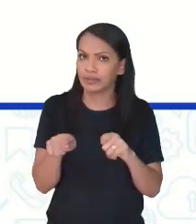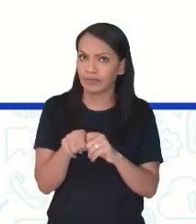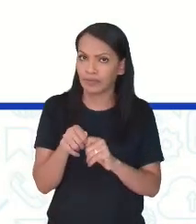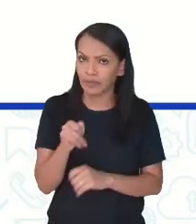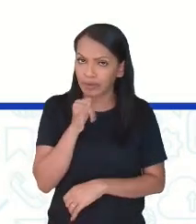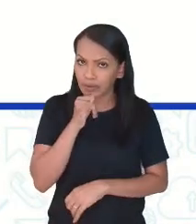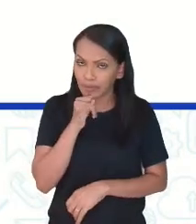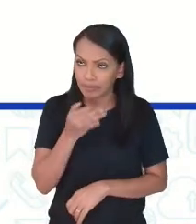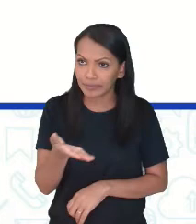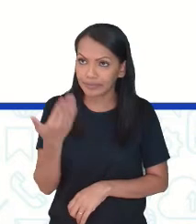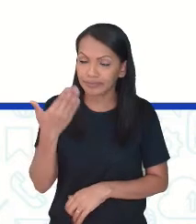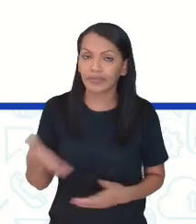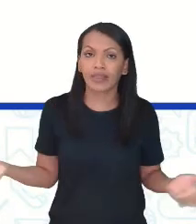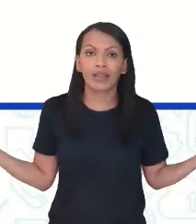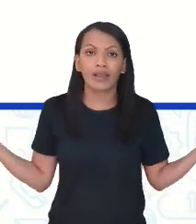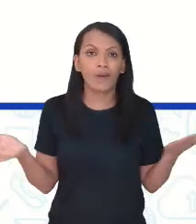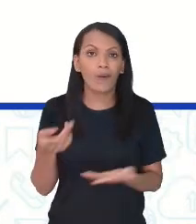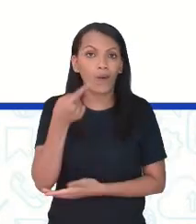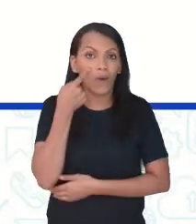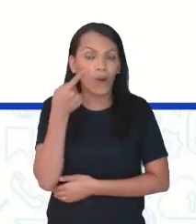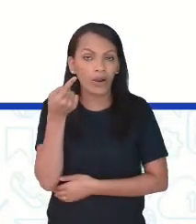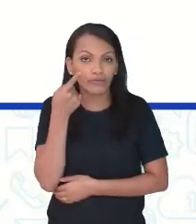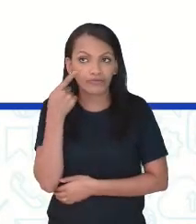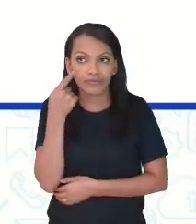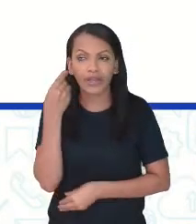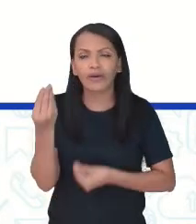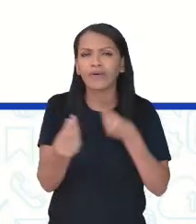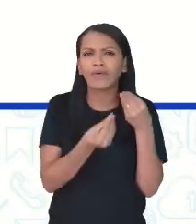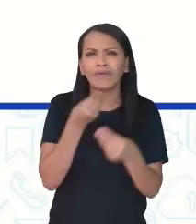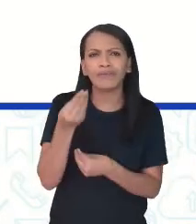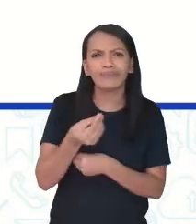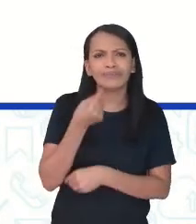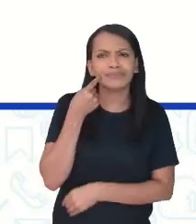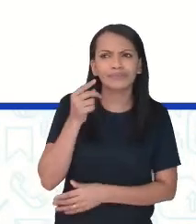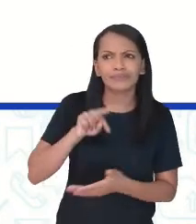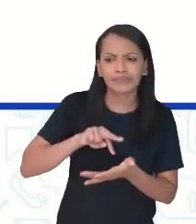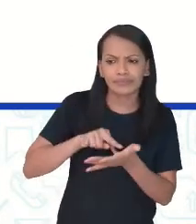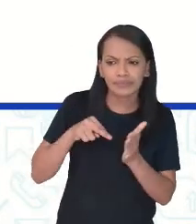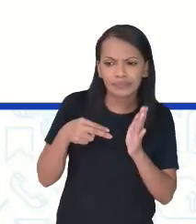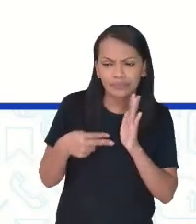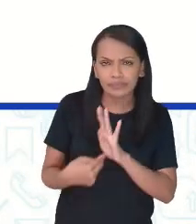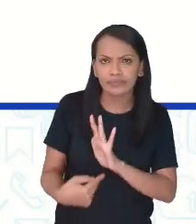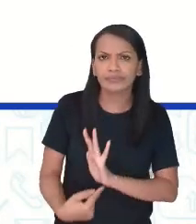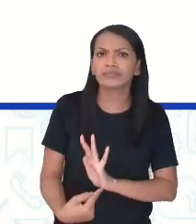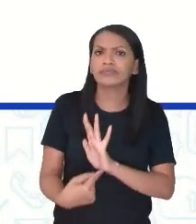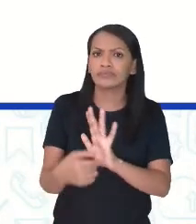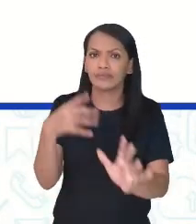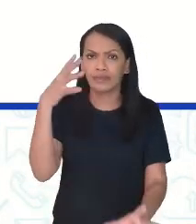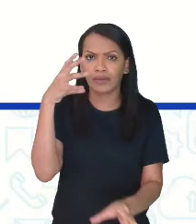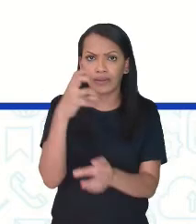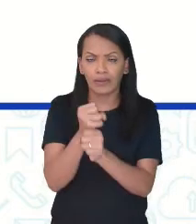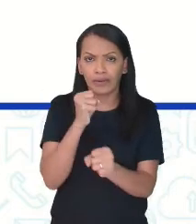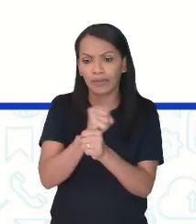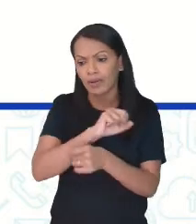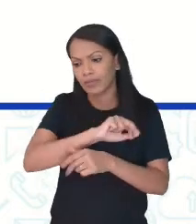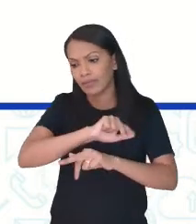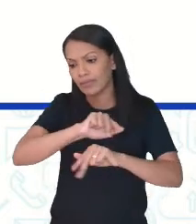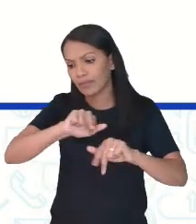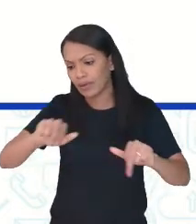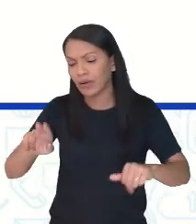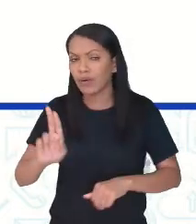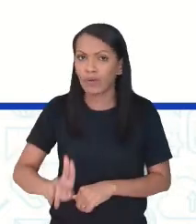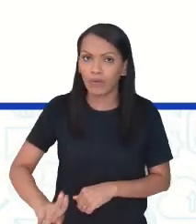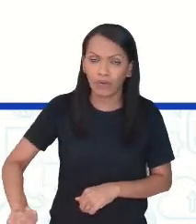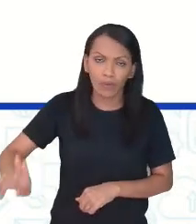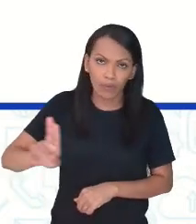gente vai agora ver algumas expressões que representam as operações, para que a gente